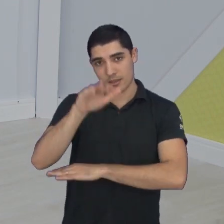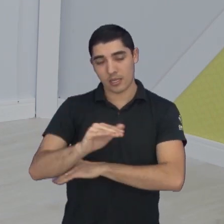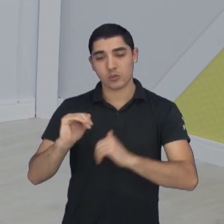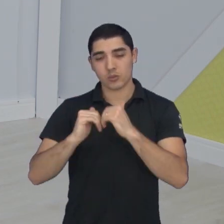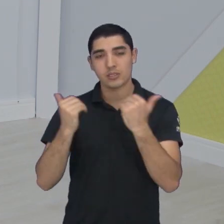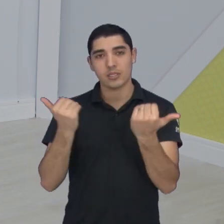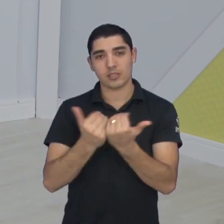Leite Tá certo